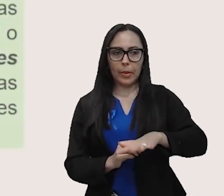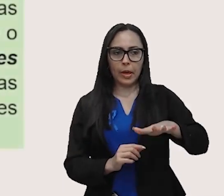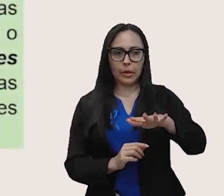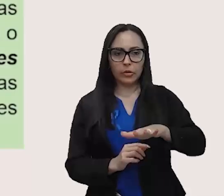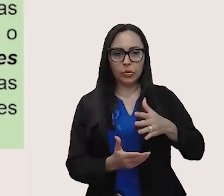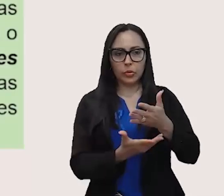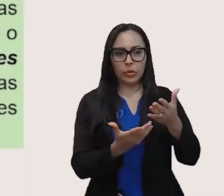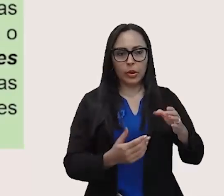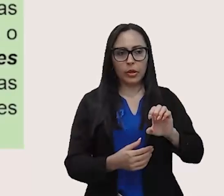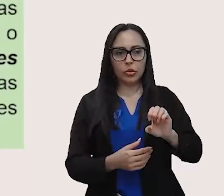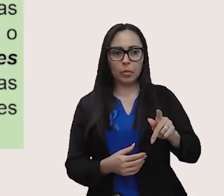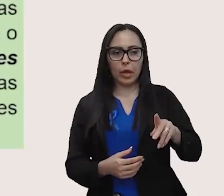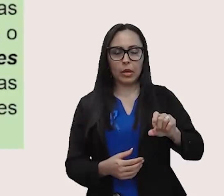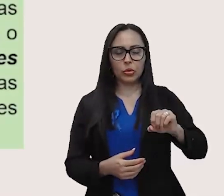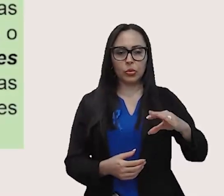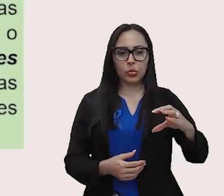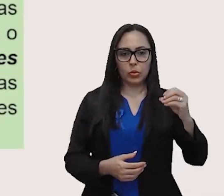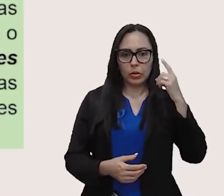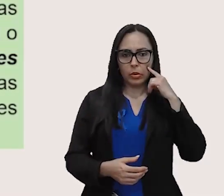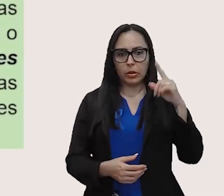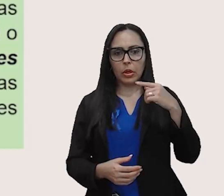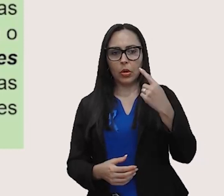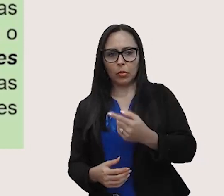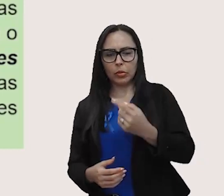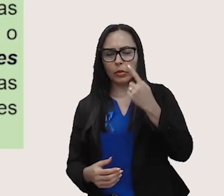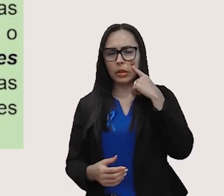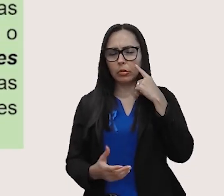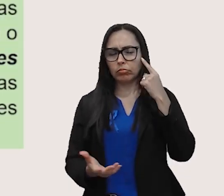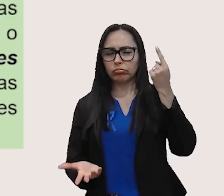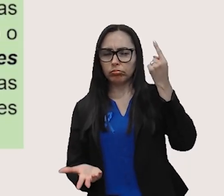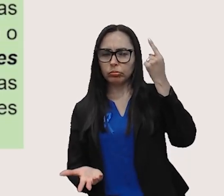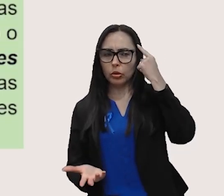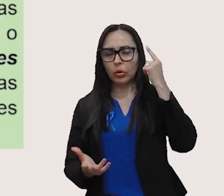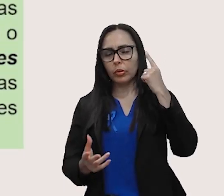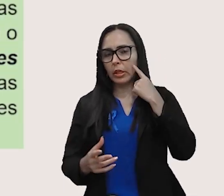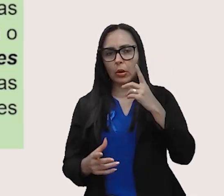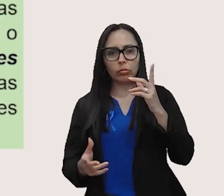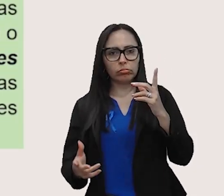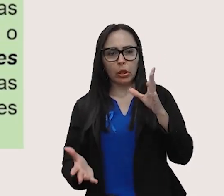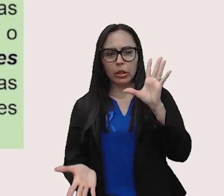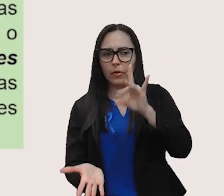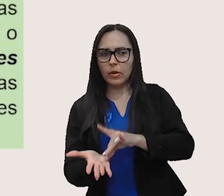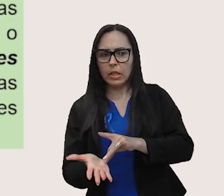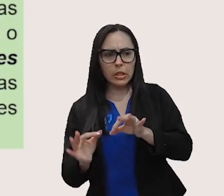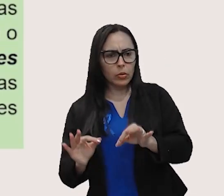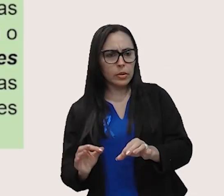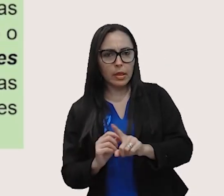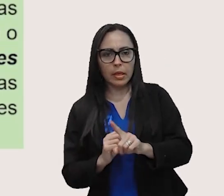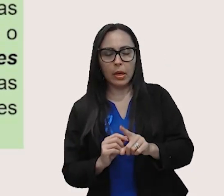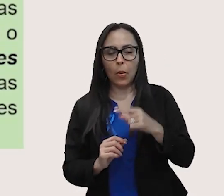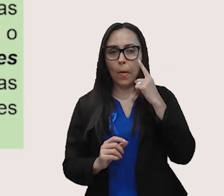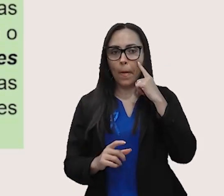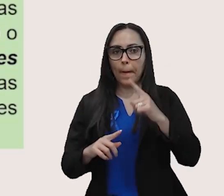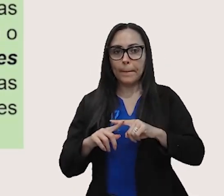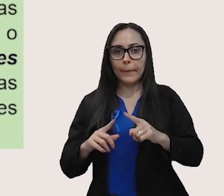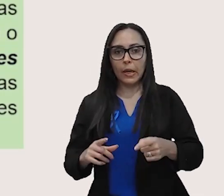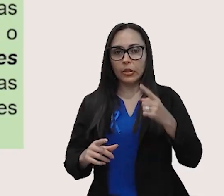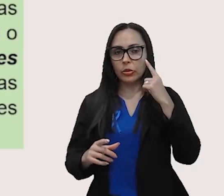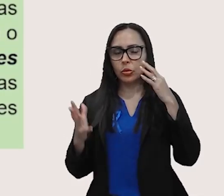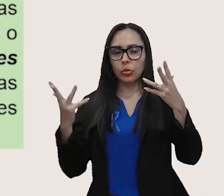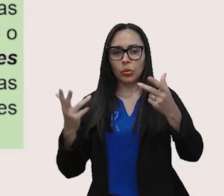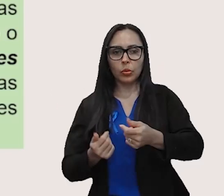espaço são, na verdade, noções geométricas que não possuem definição, mas dão base para